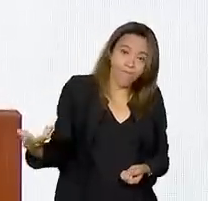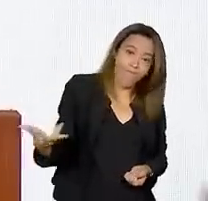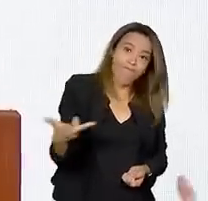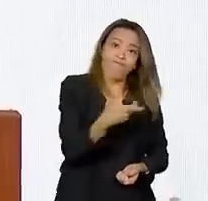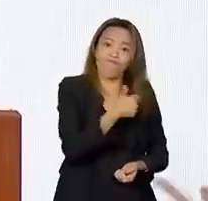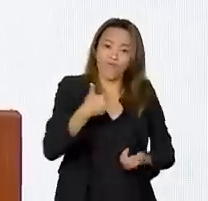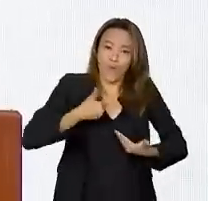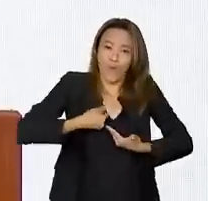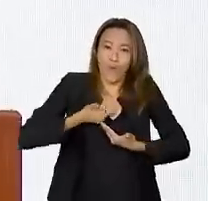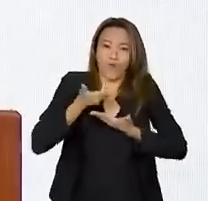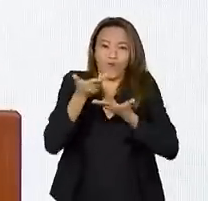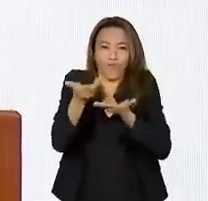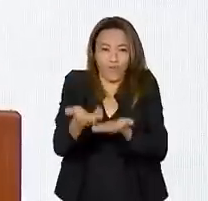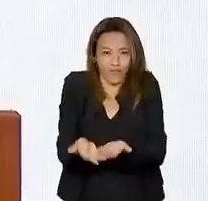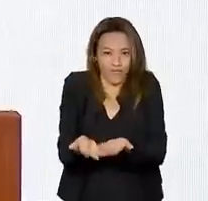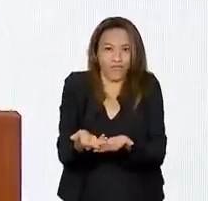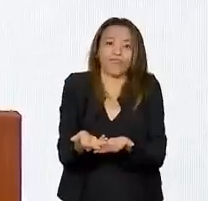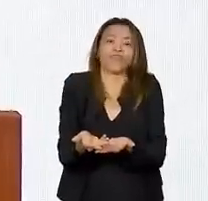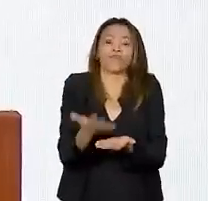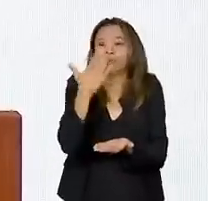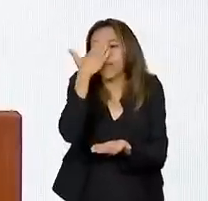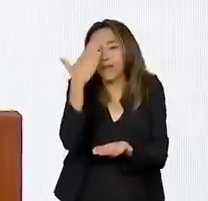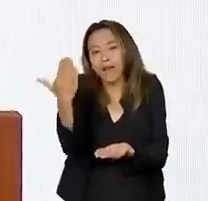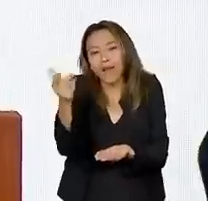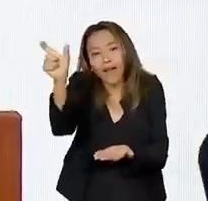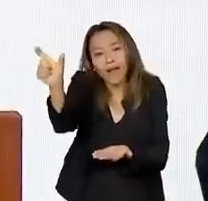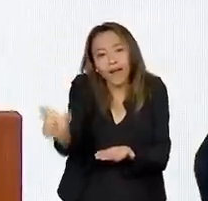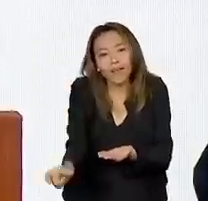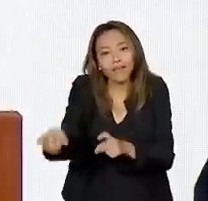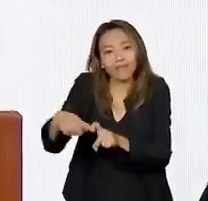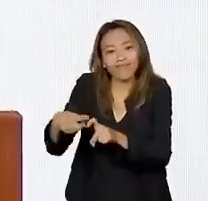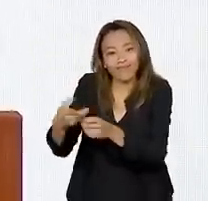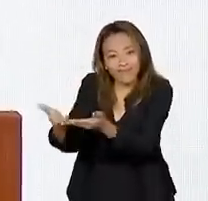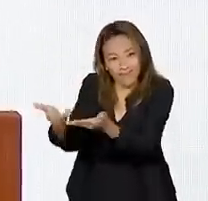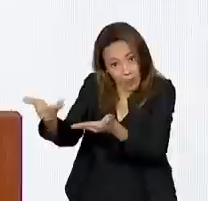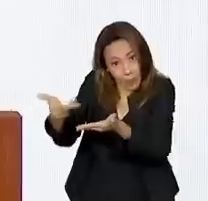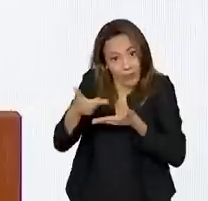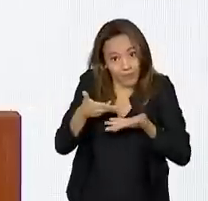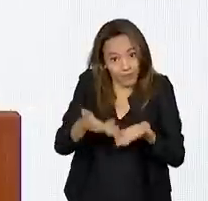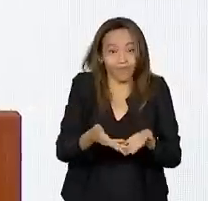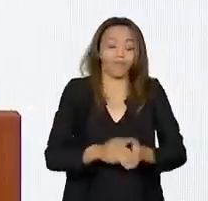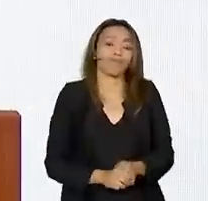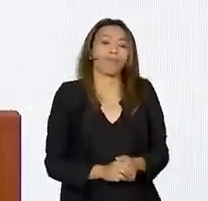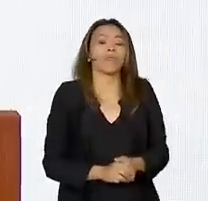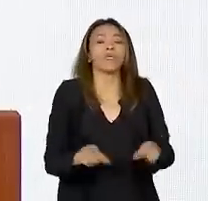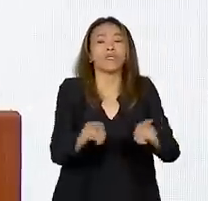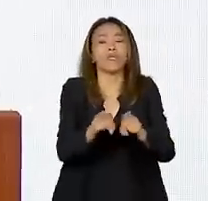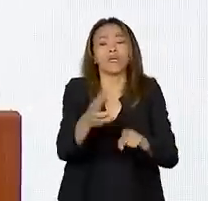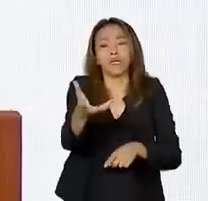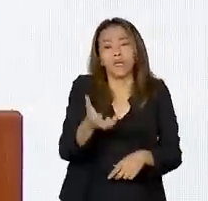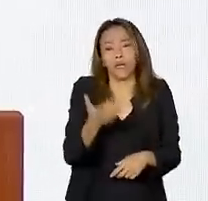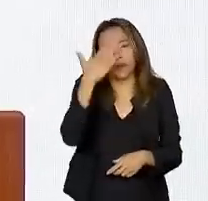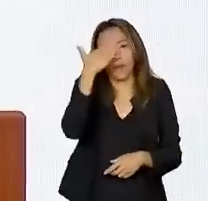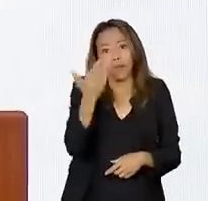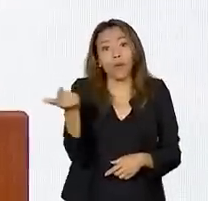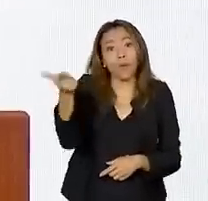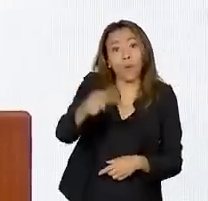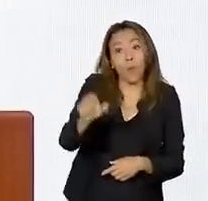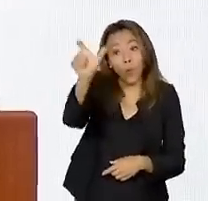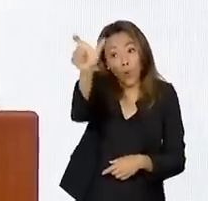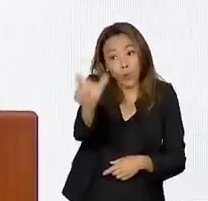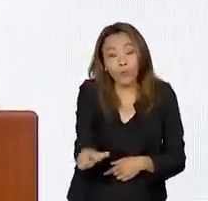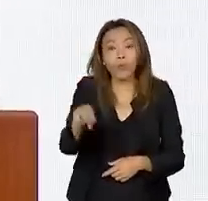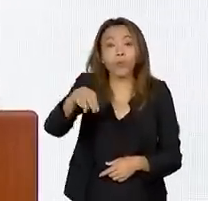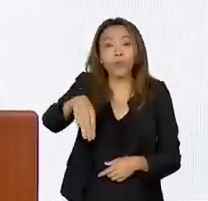maravilhoso o convite do doutor Gadelha. Muito obrigada, doutor. E também quero lembrar do doutor